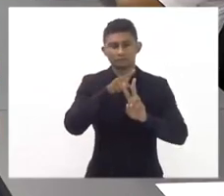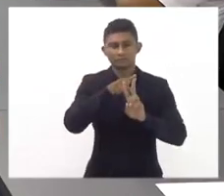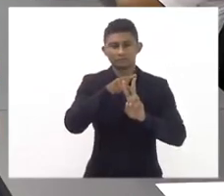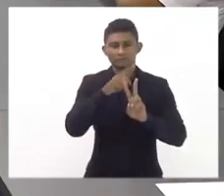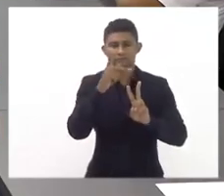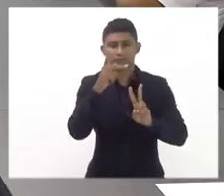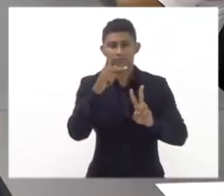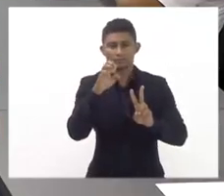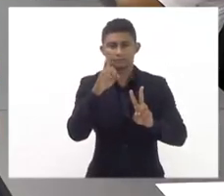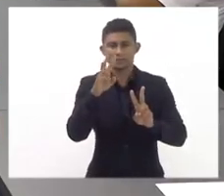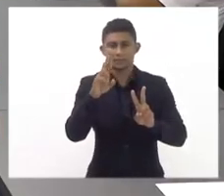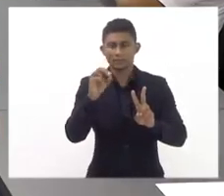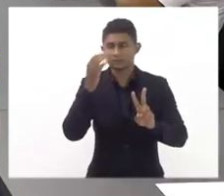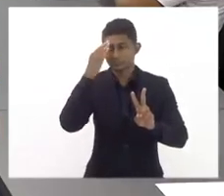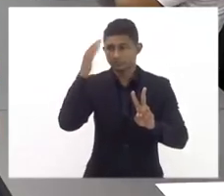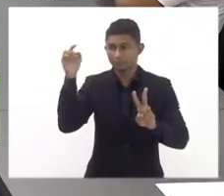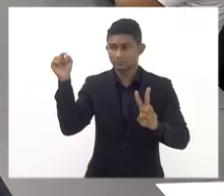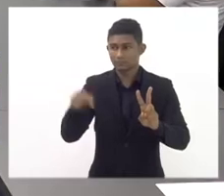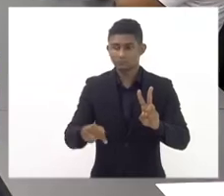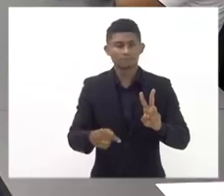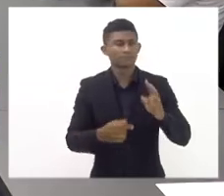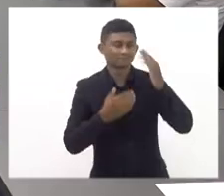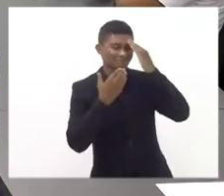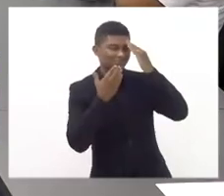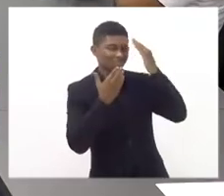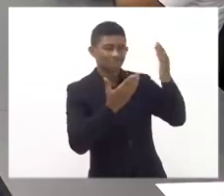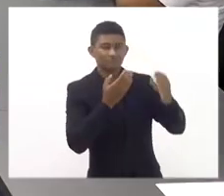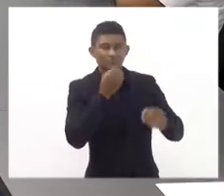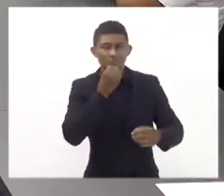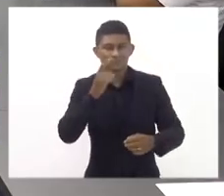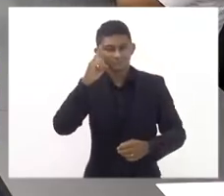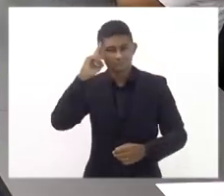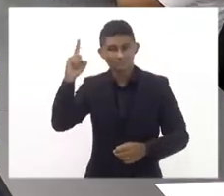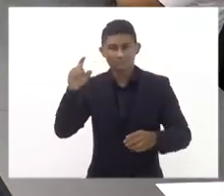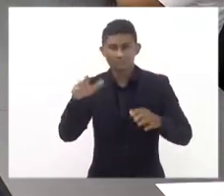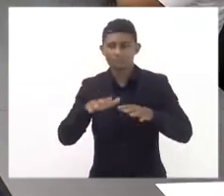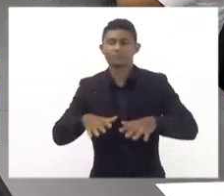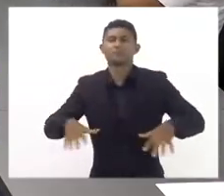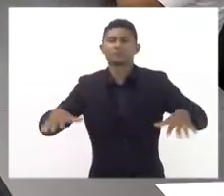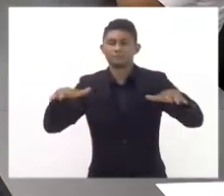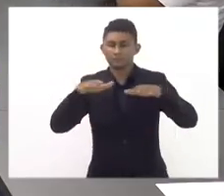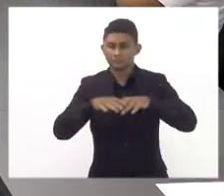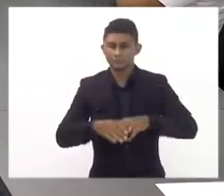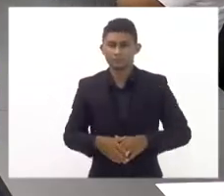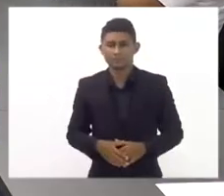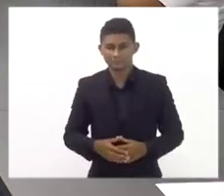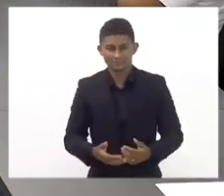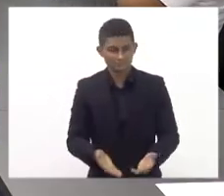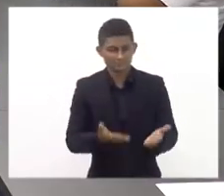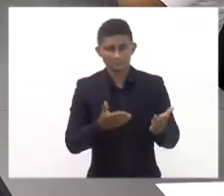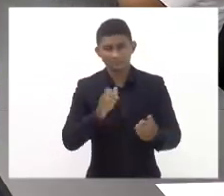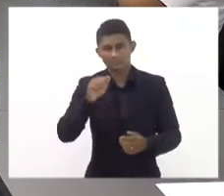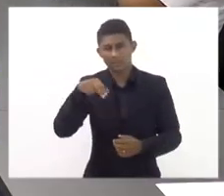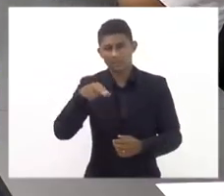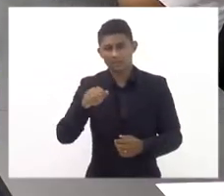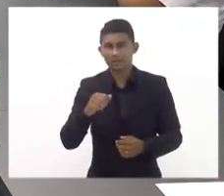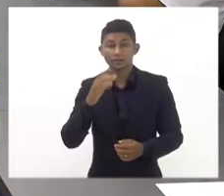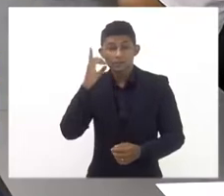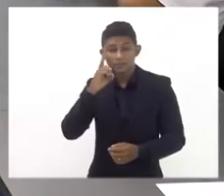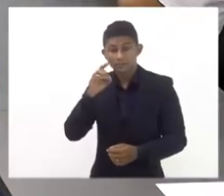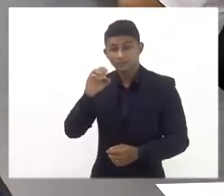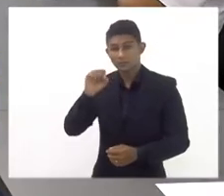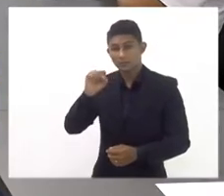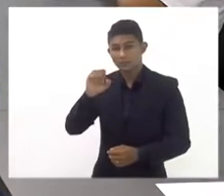presença. Muito obrigado, bom dia a todos. Bom dia, companheira Ana, deputado Serafim.